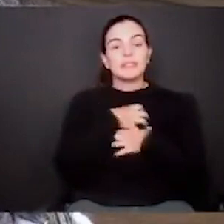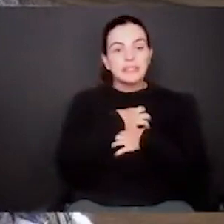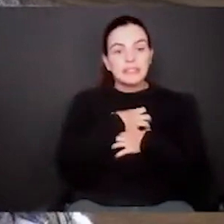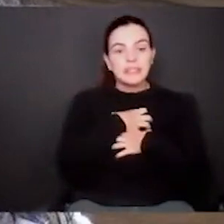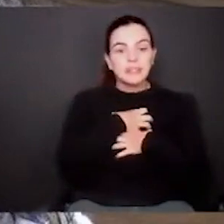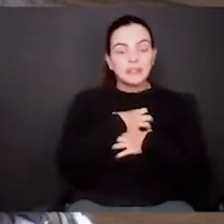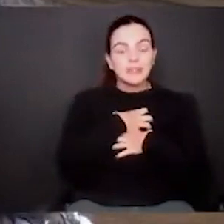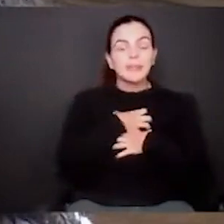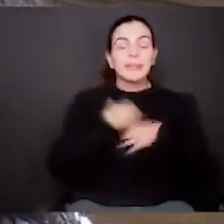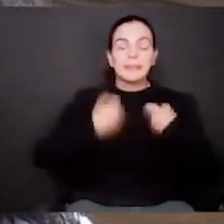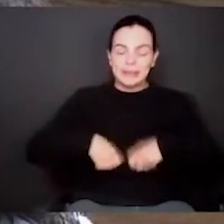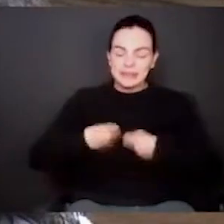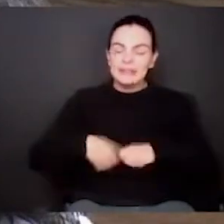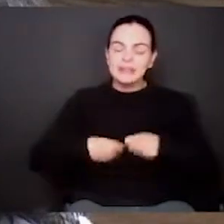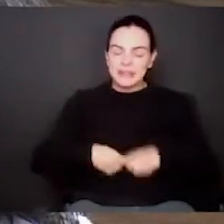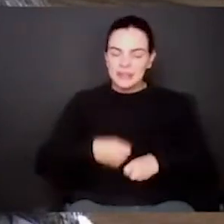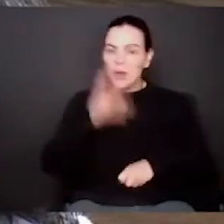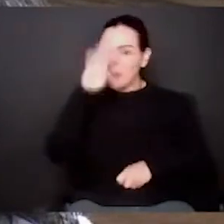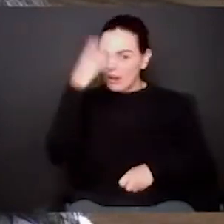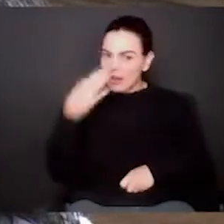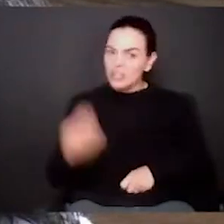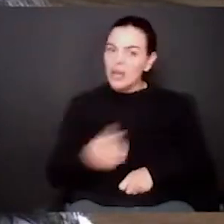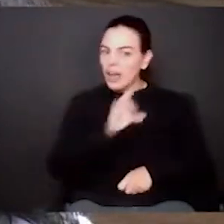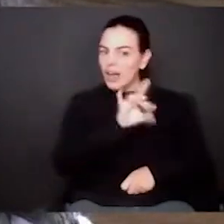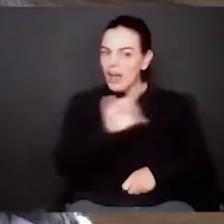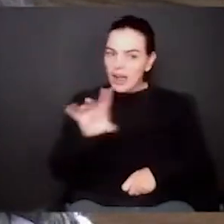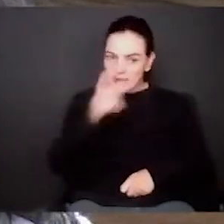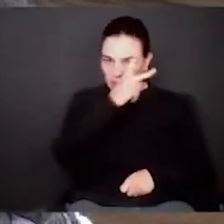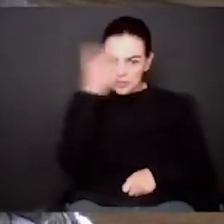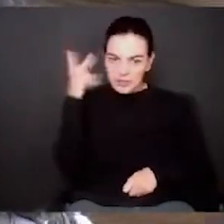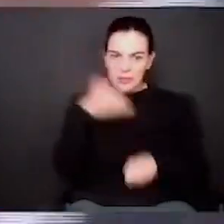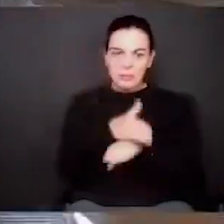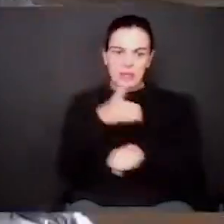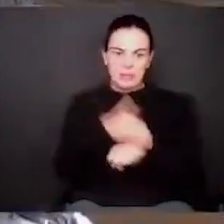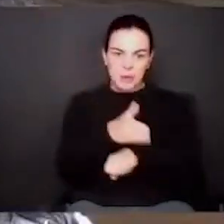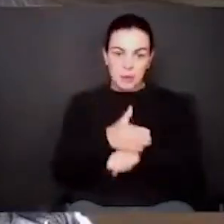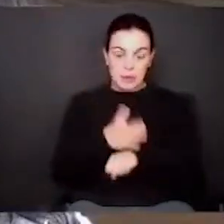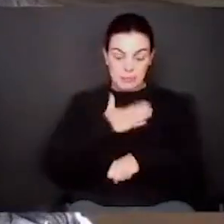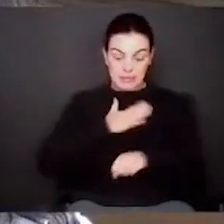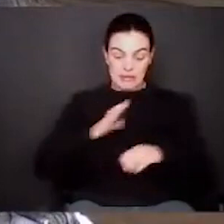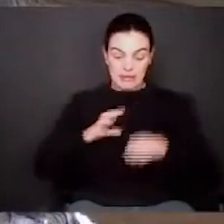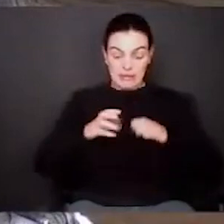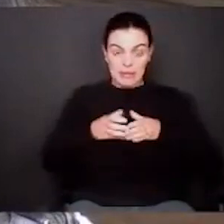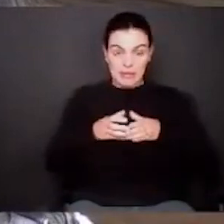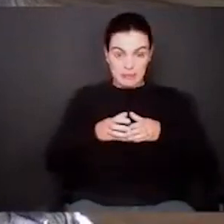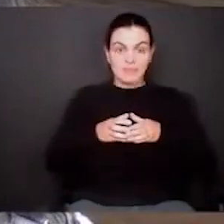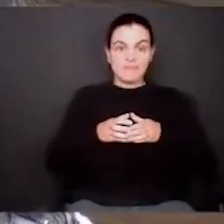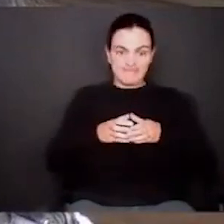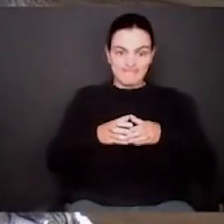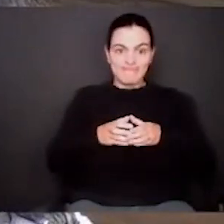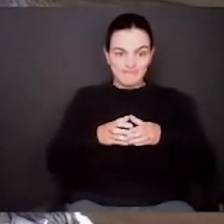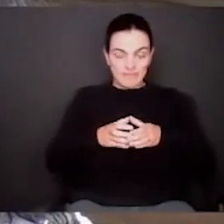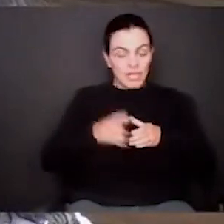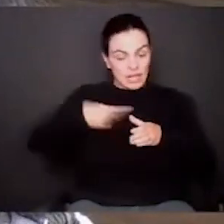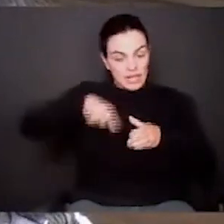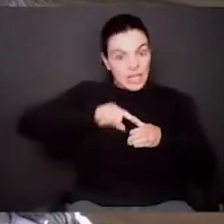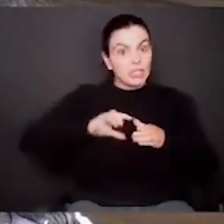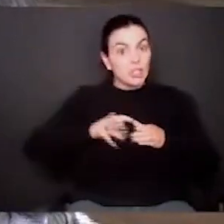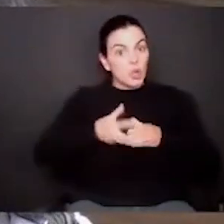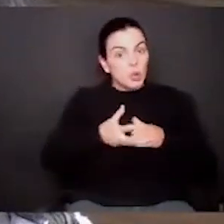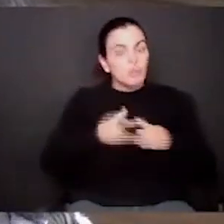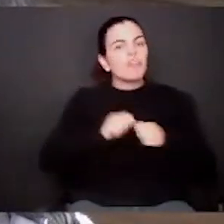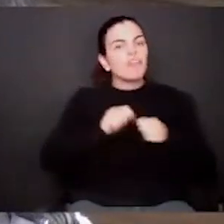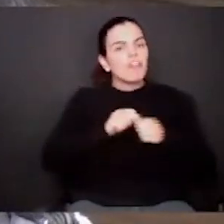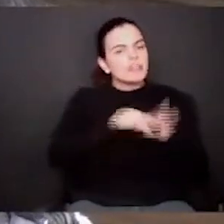desse projeto. A começar, senhor presidente, com a minha equipe do meu gabinete, através das pesquisas que fizeram com leis que